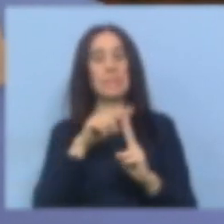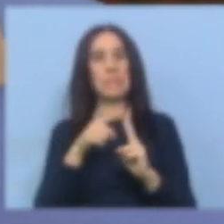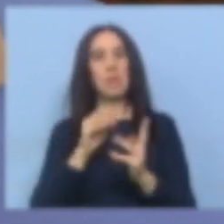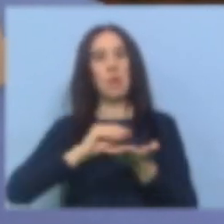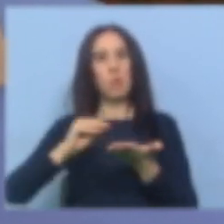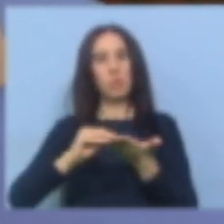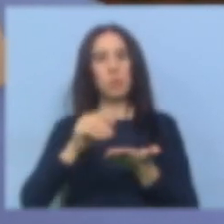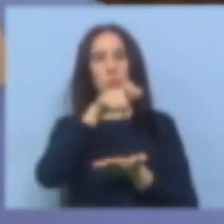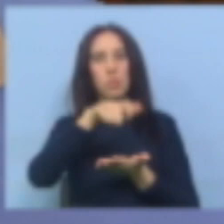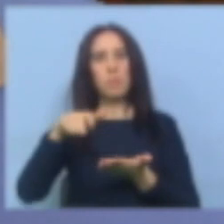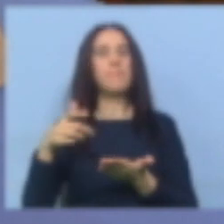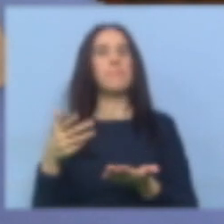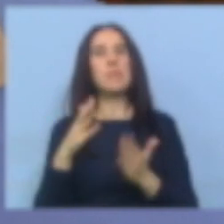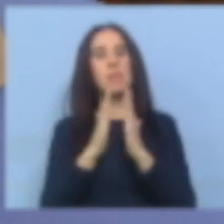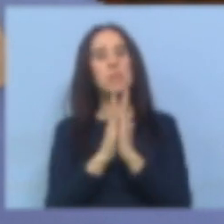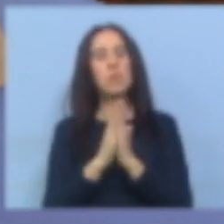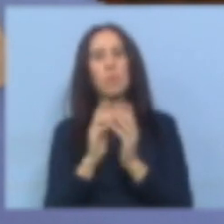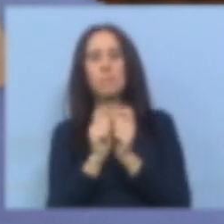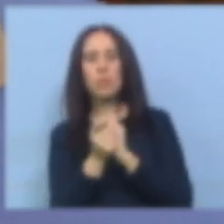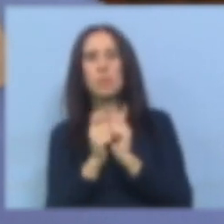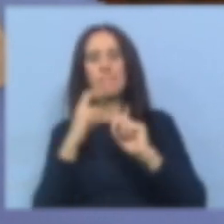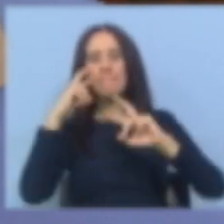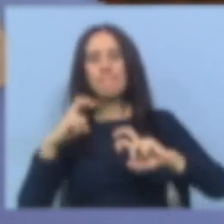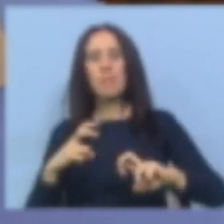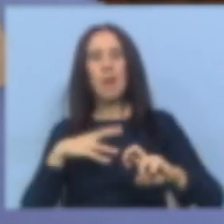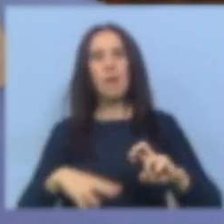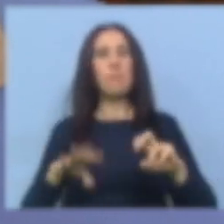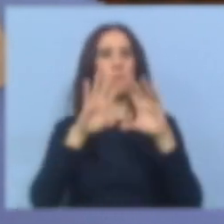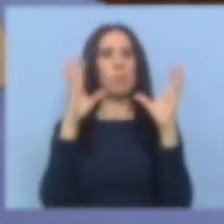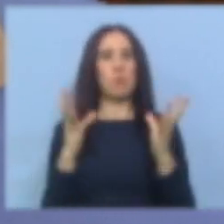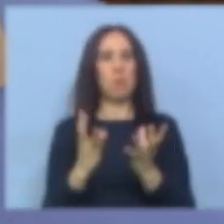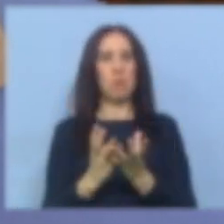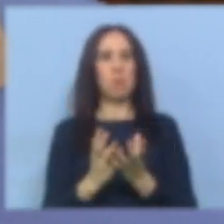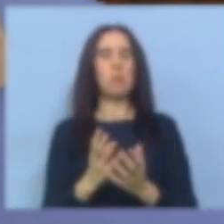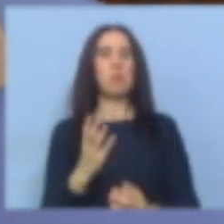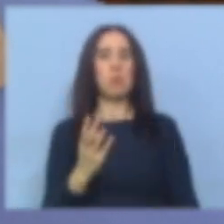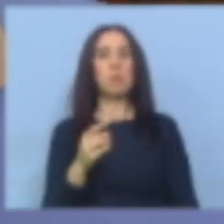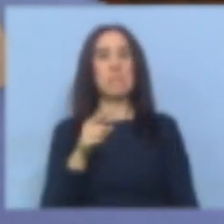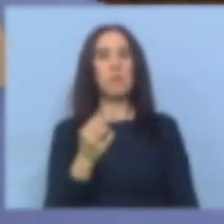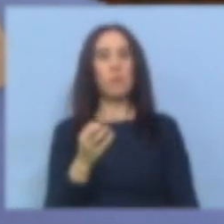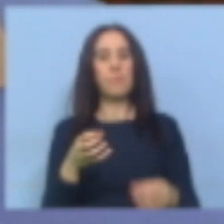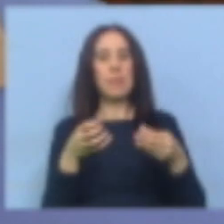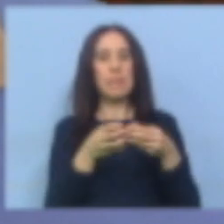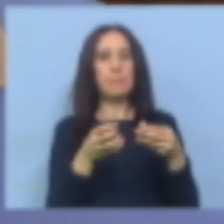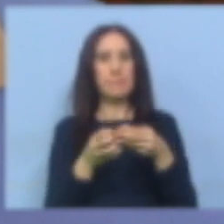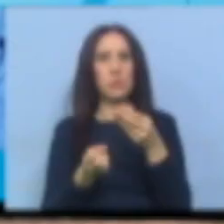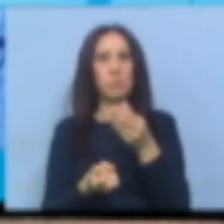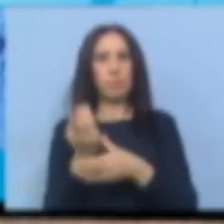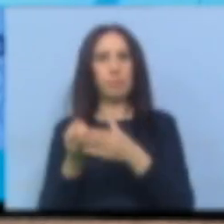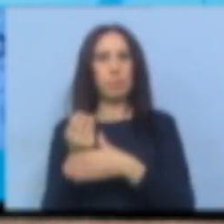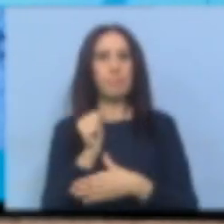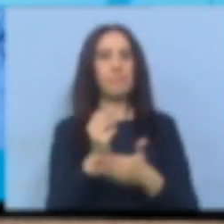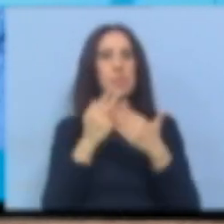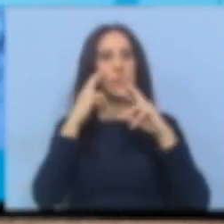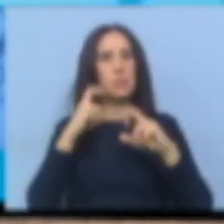religião e as suas mutações numa escala global. E, portanto, constituíram-se equipes de